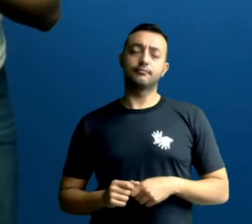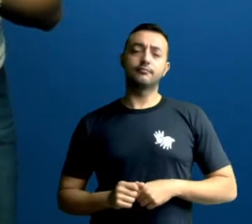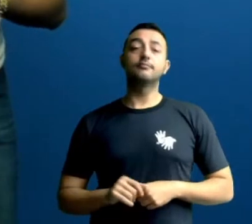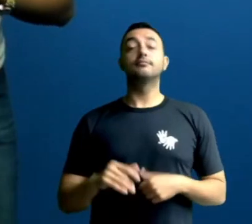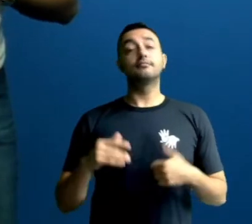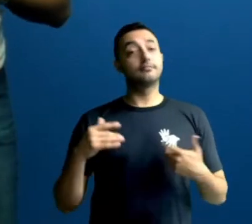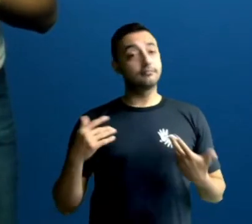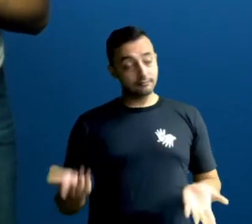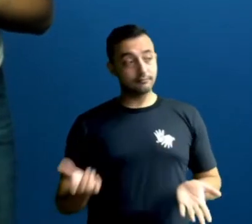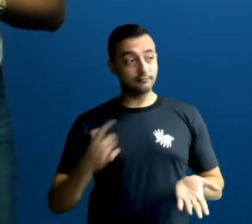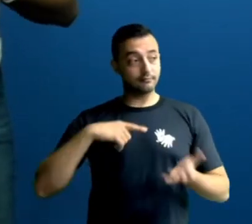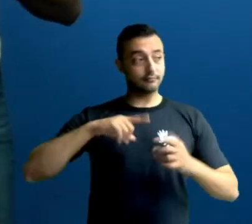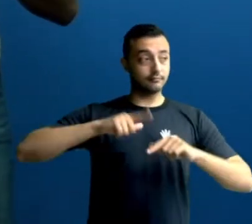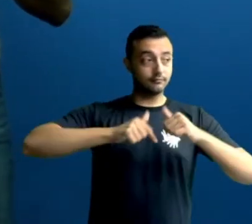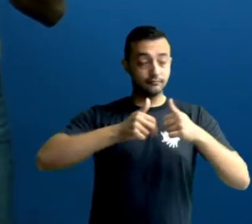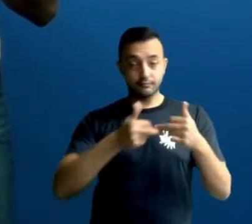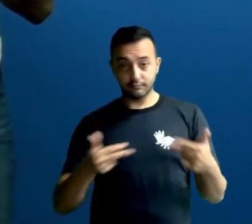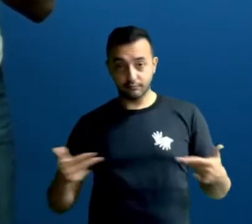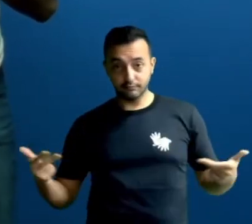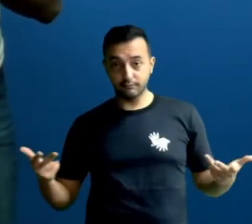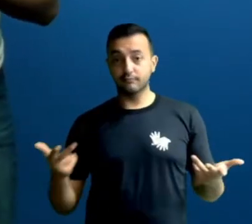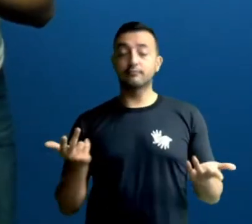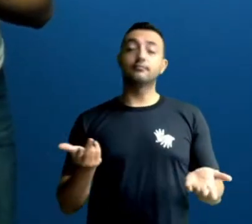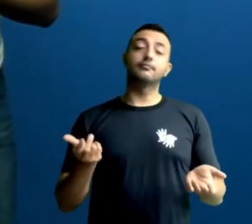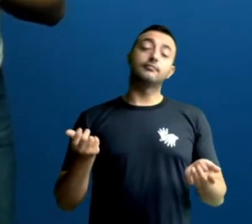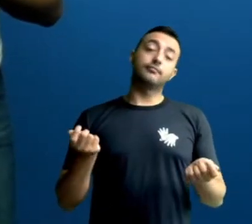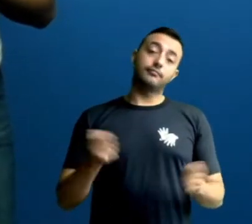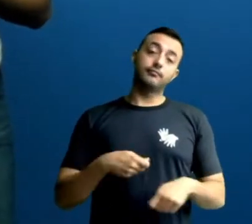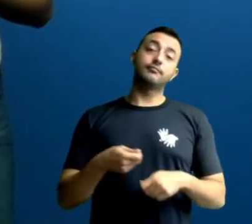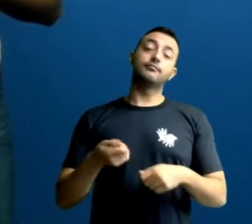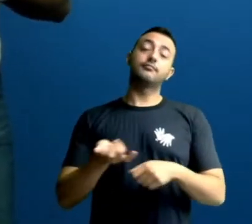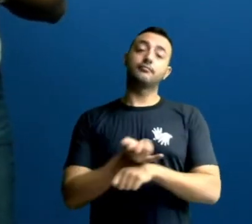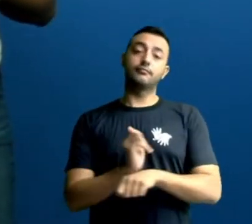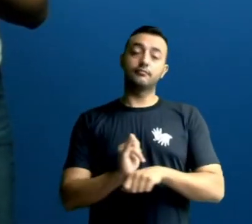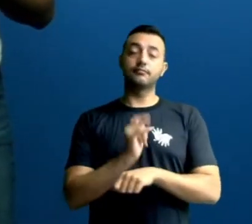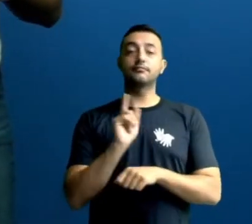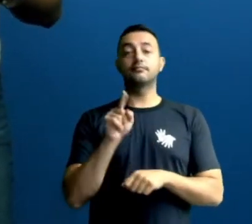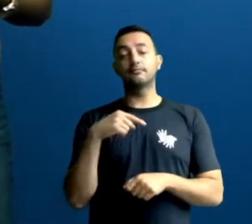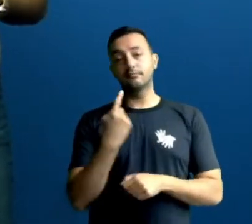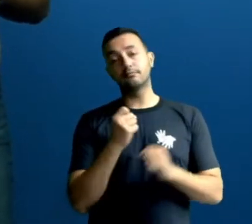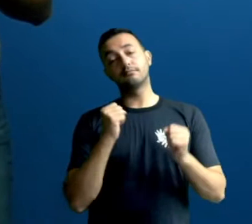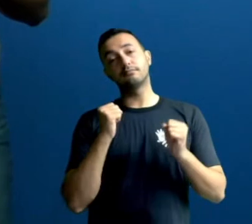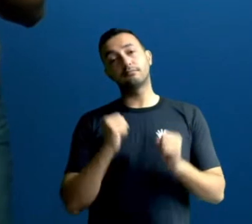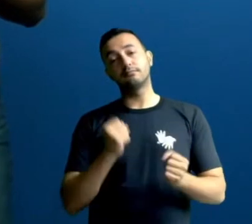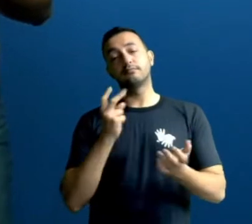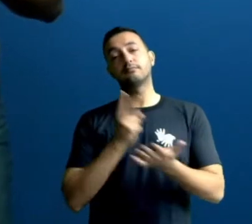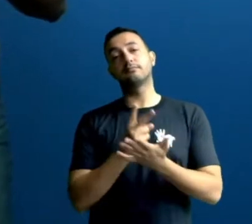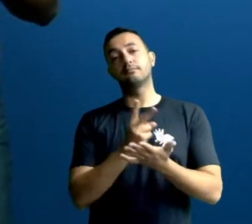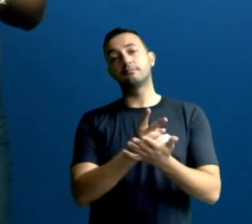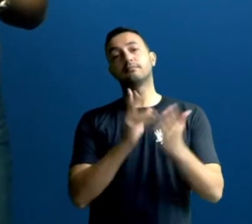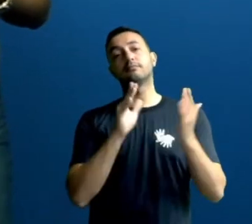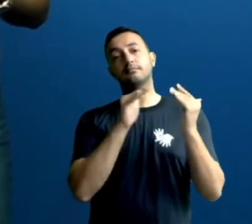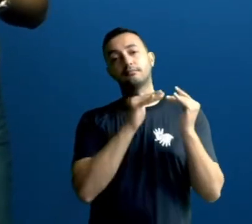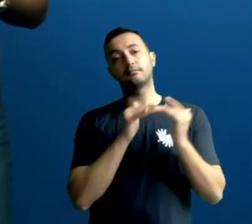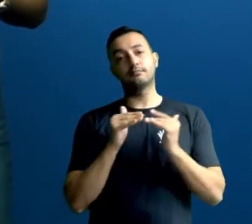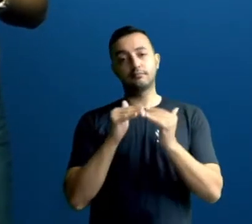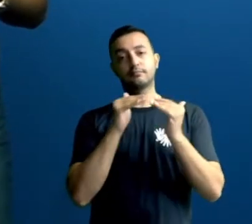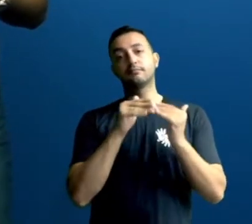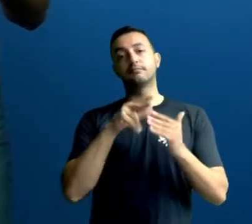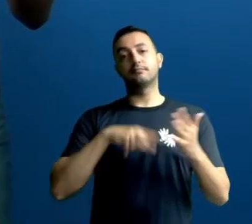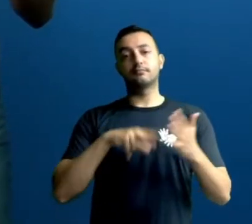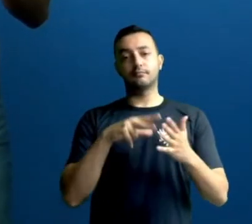não faltam recursos ou não faltam meios para que nós possamos estar sempre em contato com a